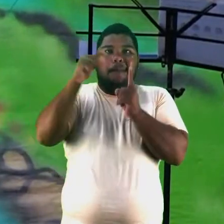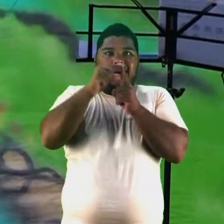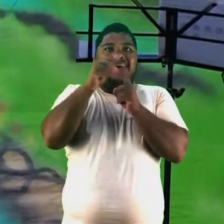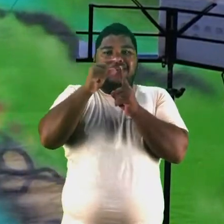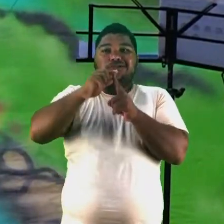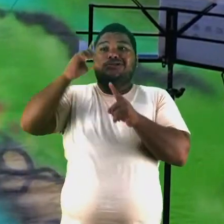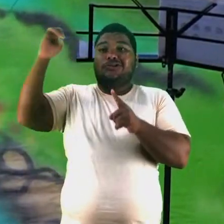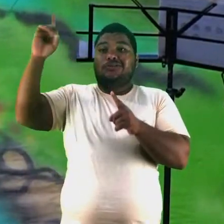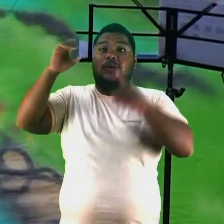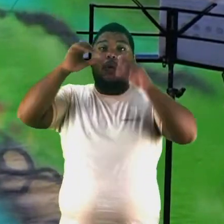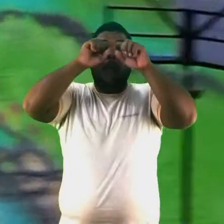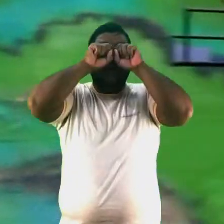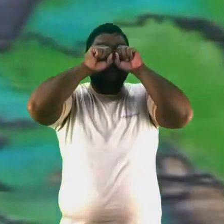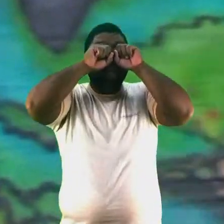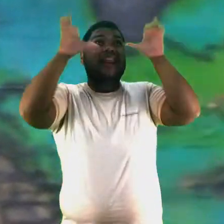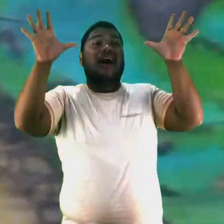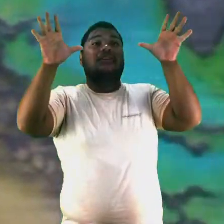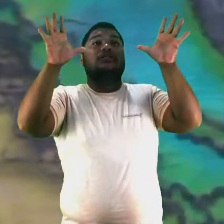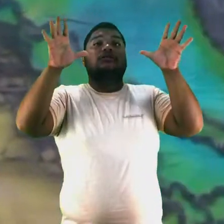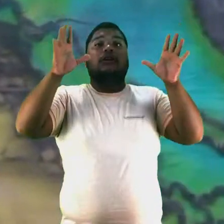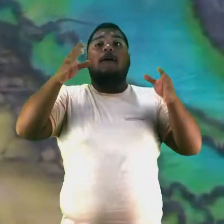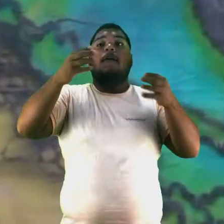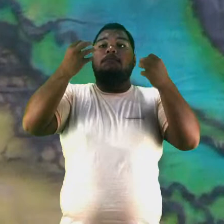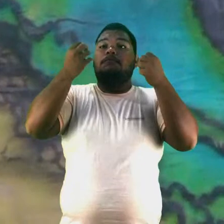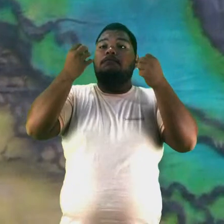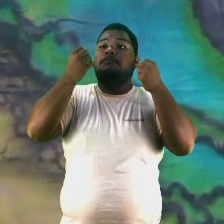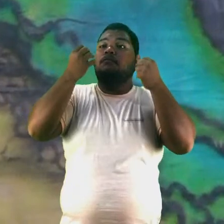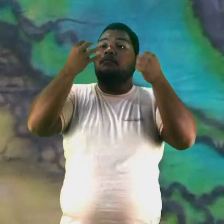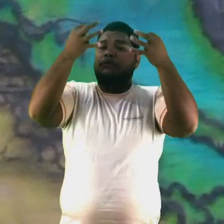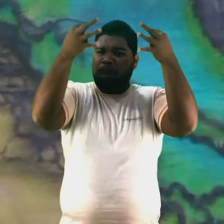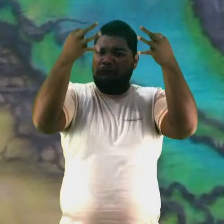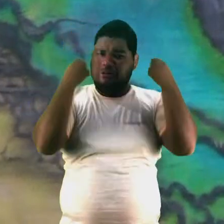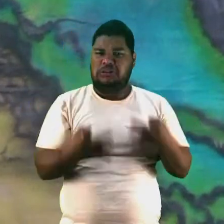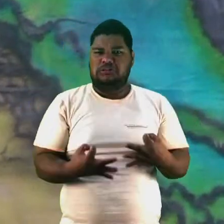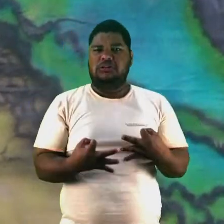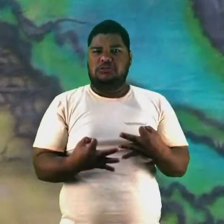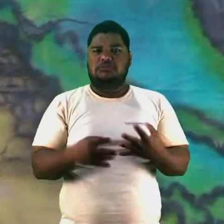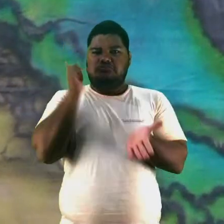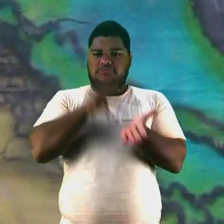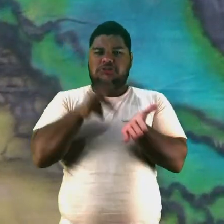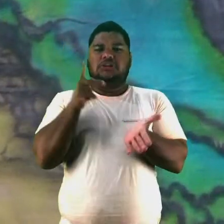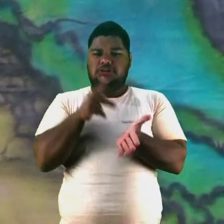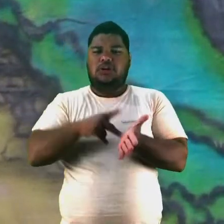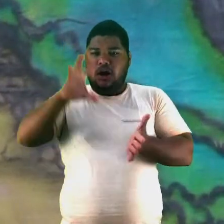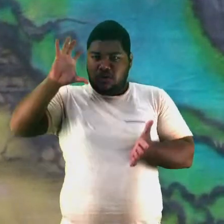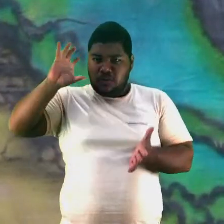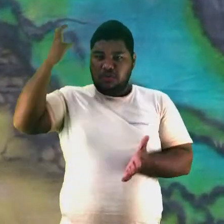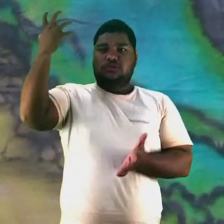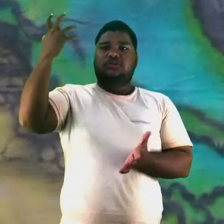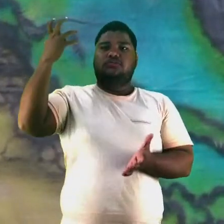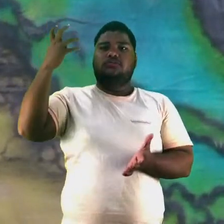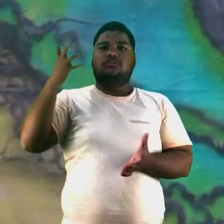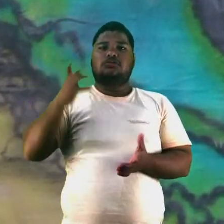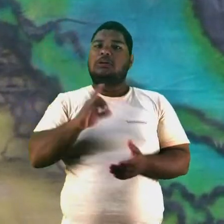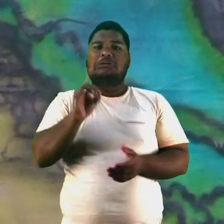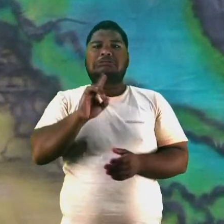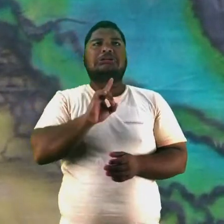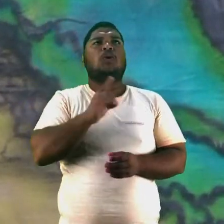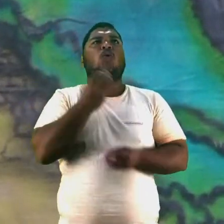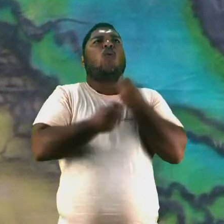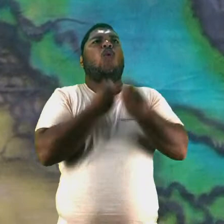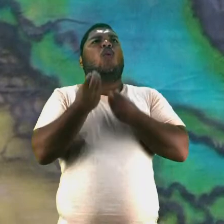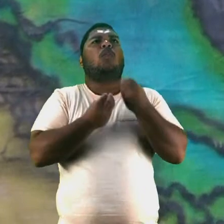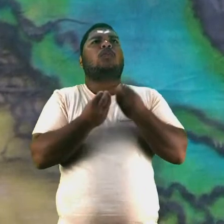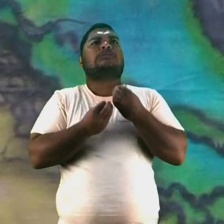milagres relatados das Escrituras foram milagres reais. Eles não têm explicações